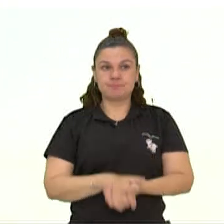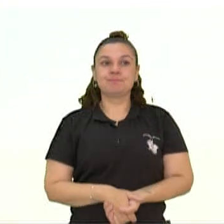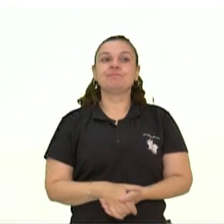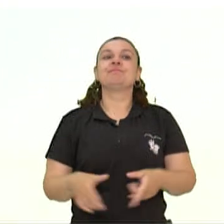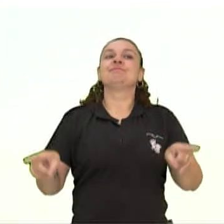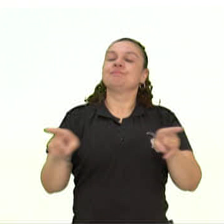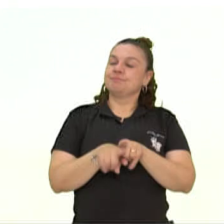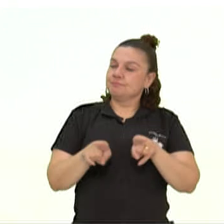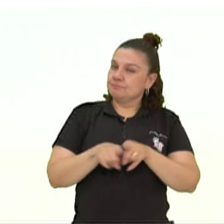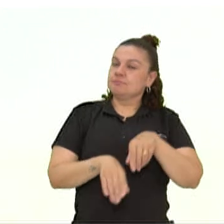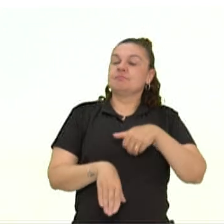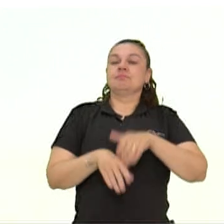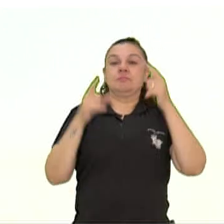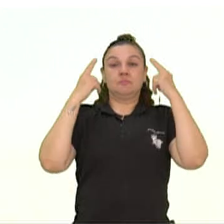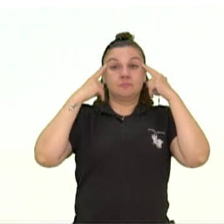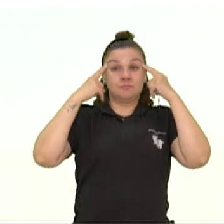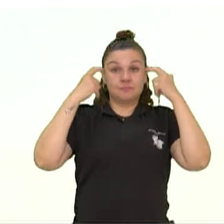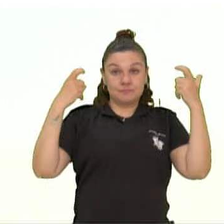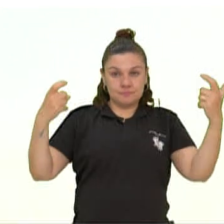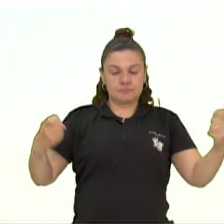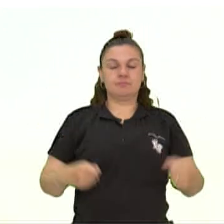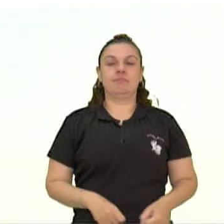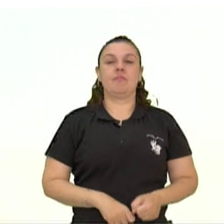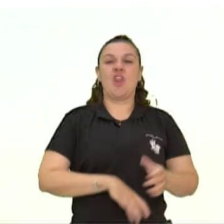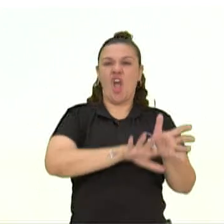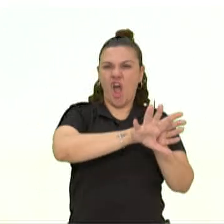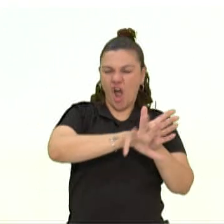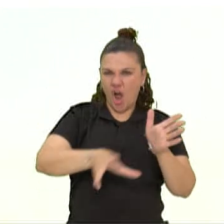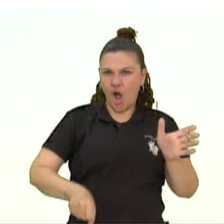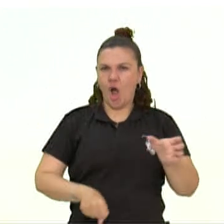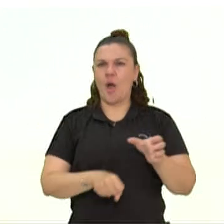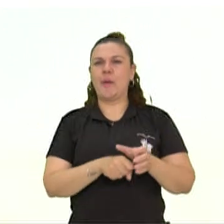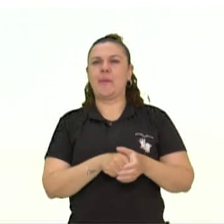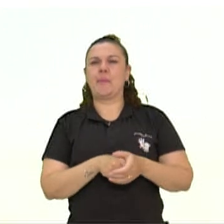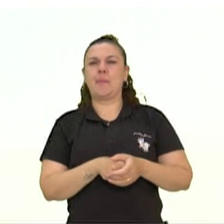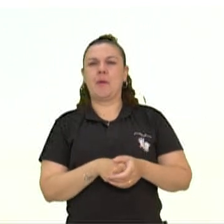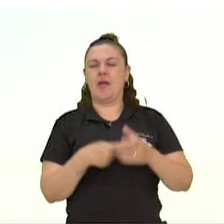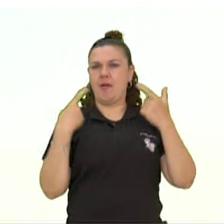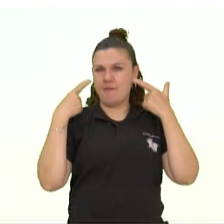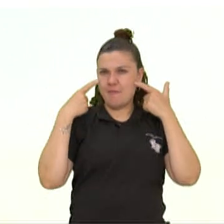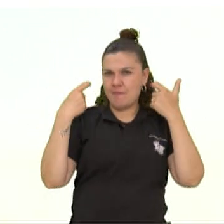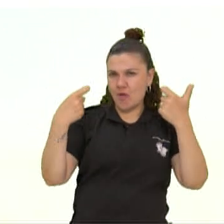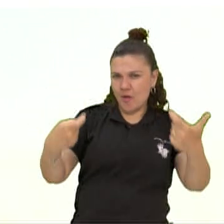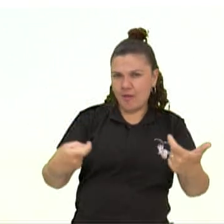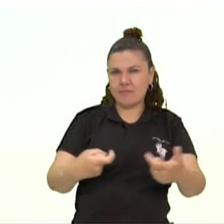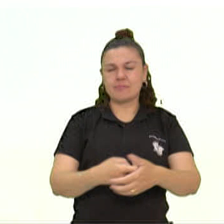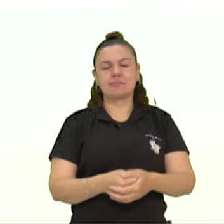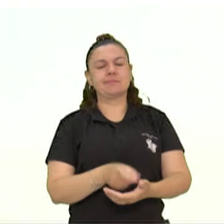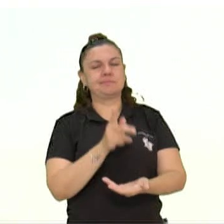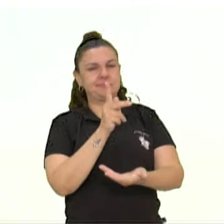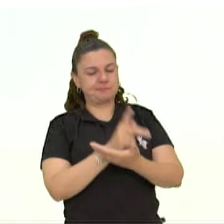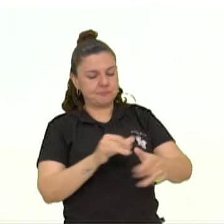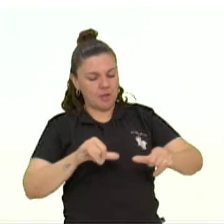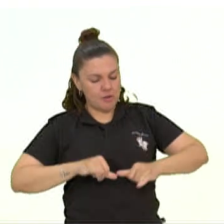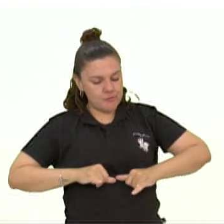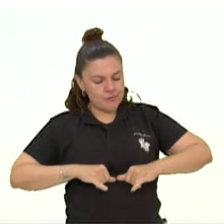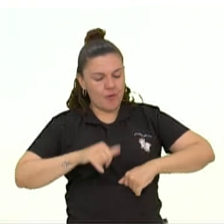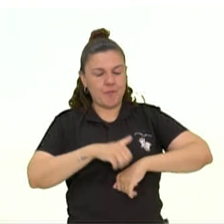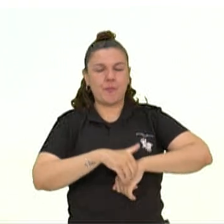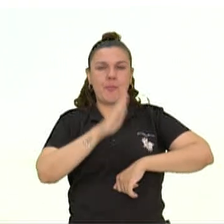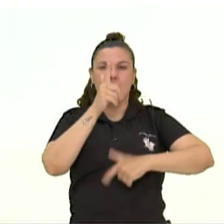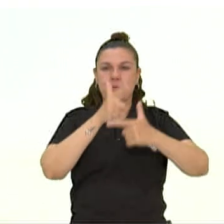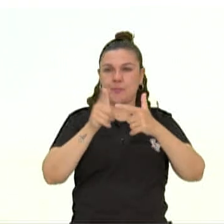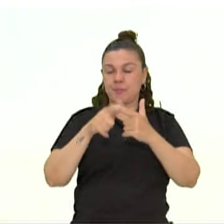também uma das mais violentas. Sequestro, crime, assaltos, Então, a cidade sofre, além de todos os problemas